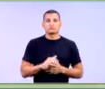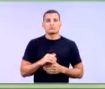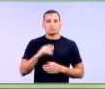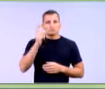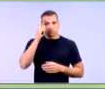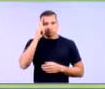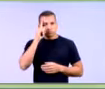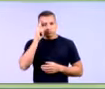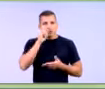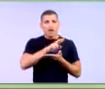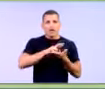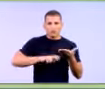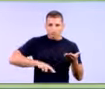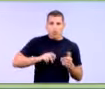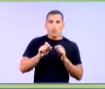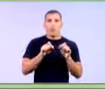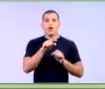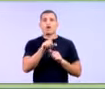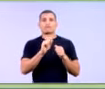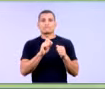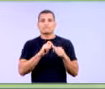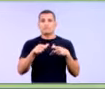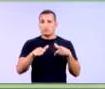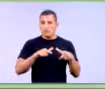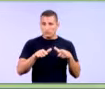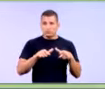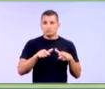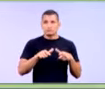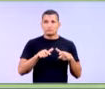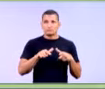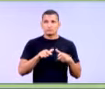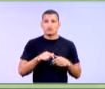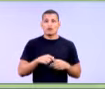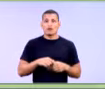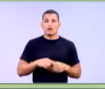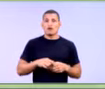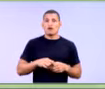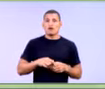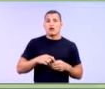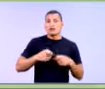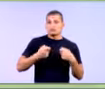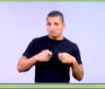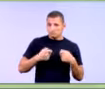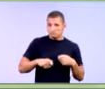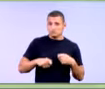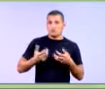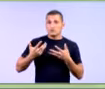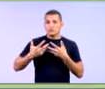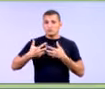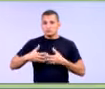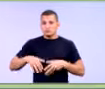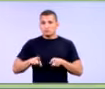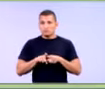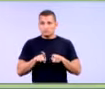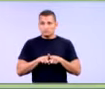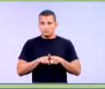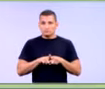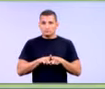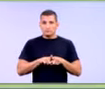atividades desenvolvidas. É dever da instituição zelar pelo cumprimento do termo